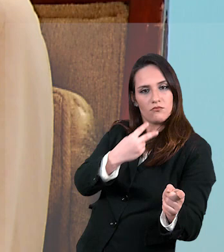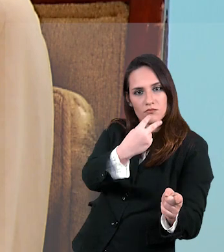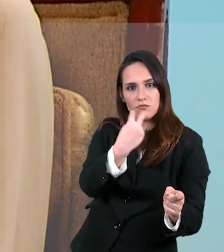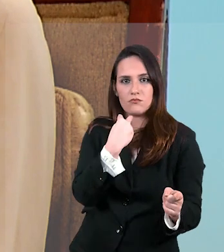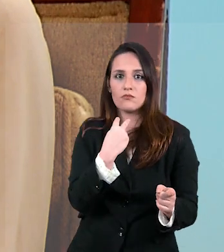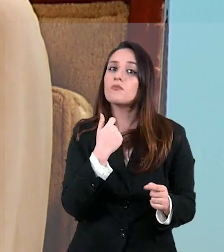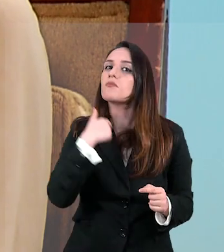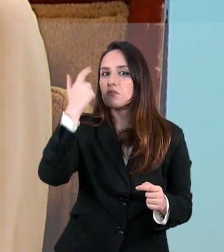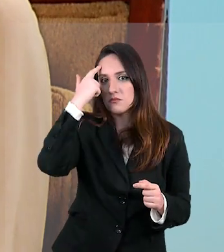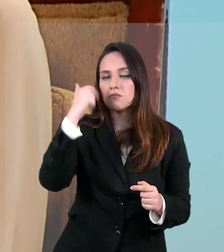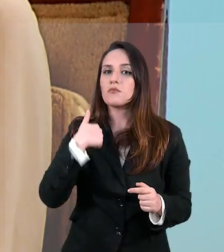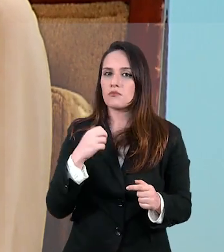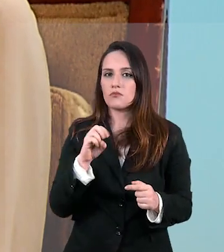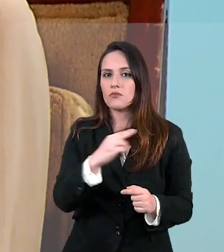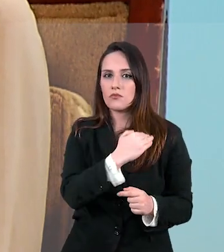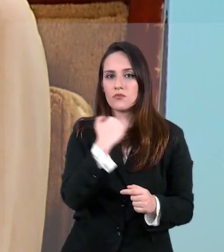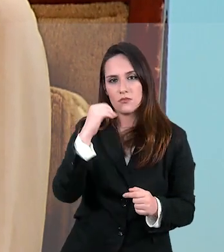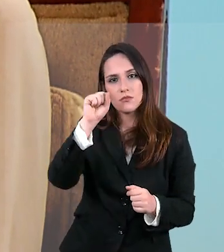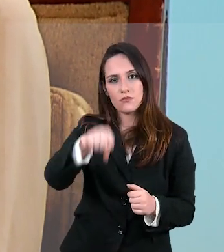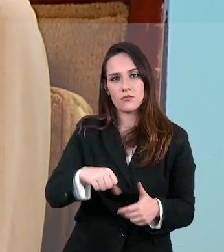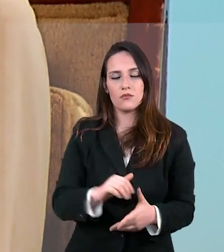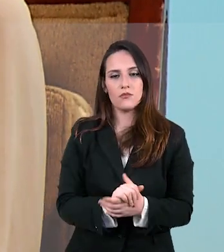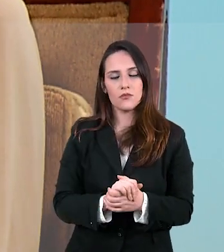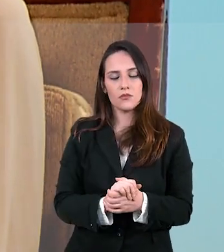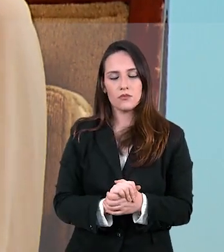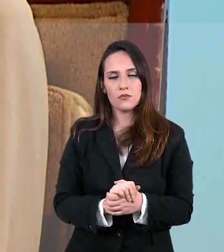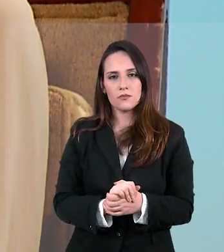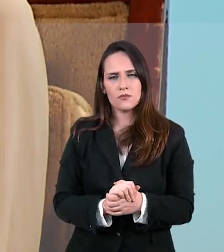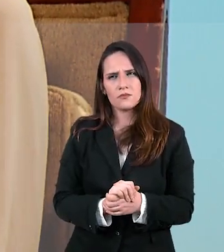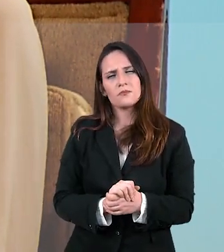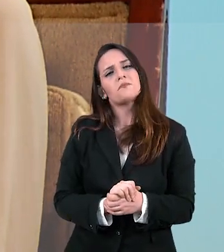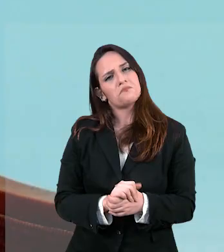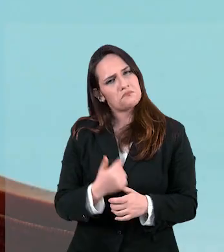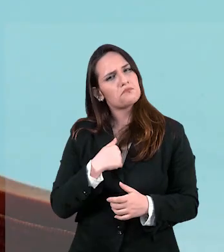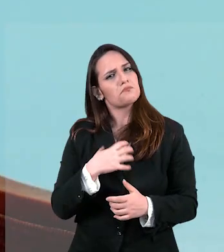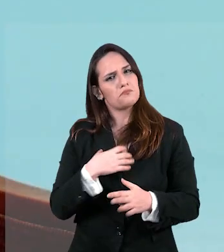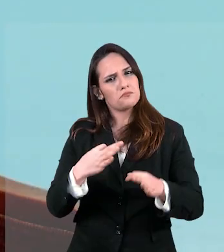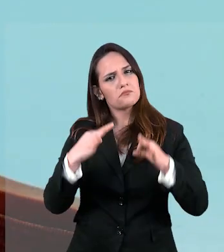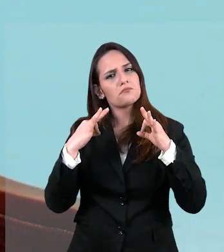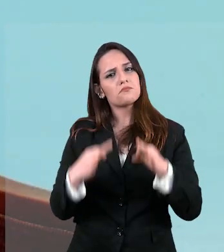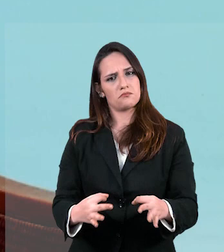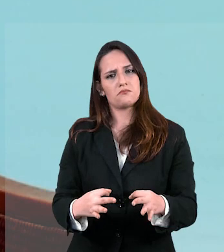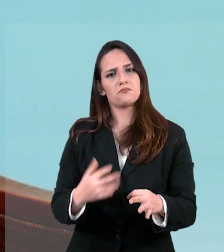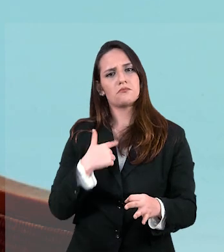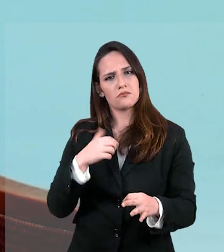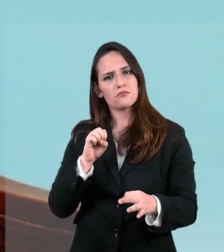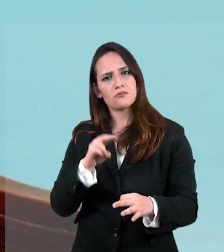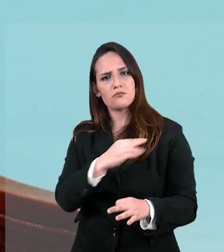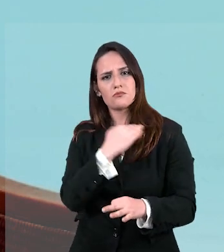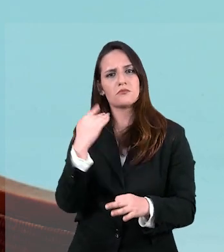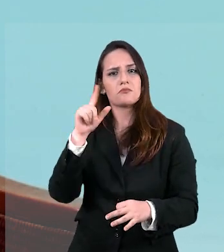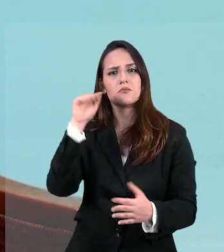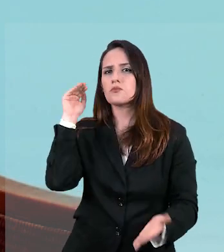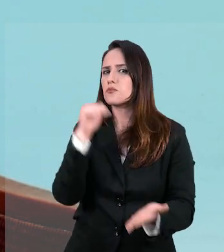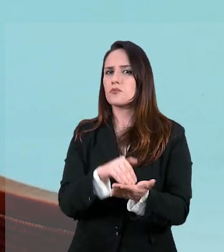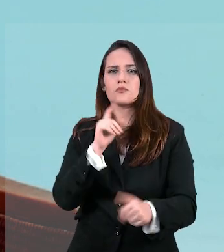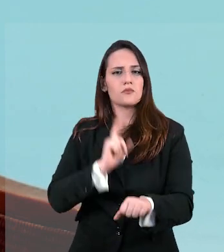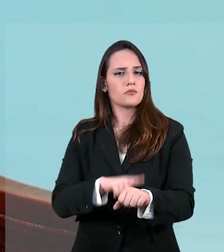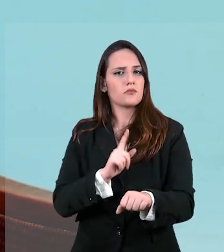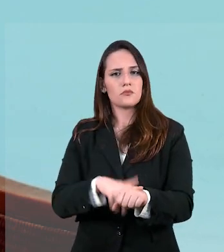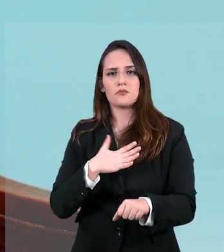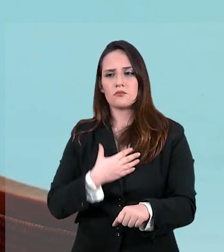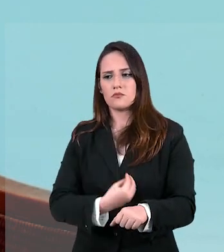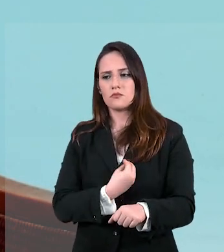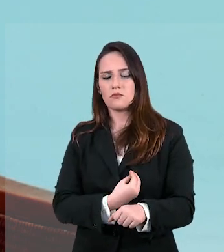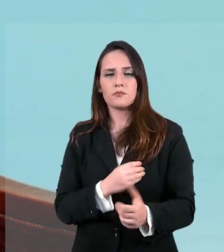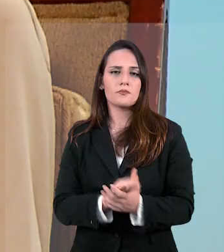achei também, Lívia, que eu fosse morrer. Né? A gente eu tinha a certeza de que aquilo ali seria o último